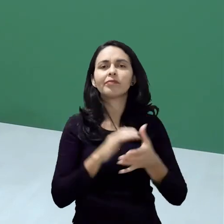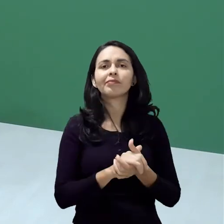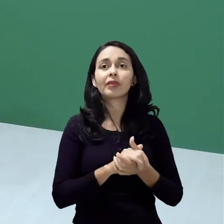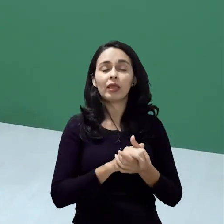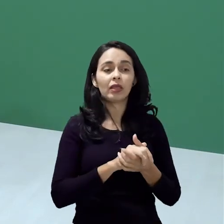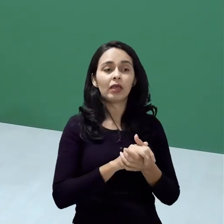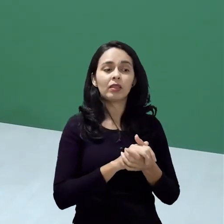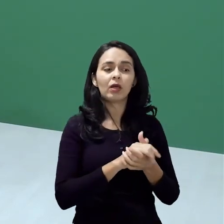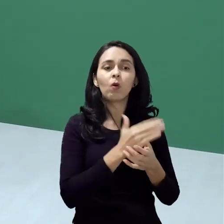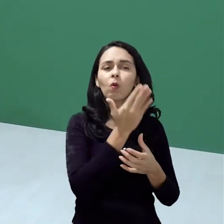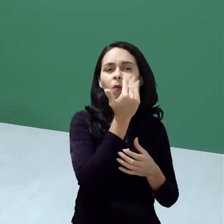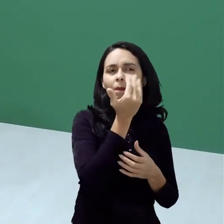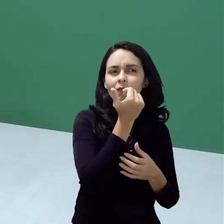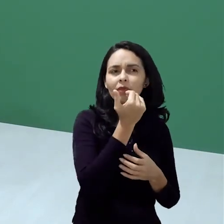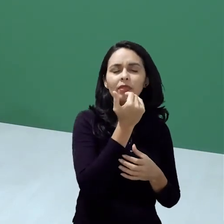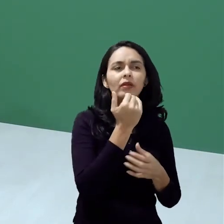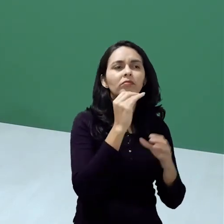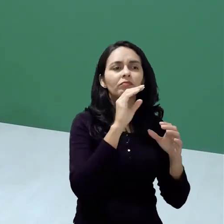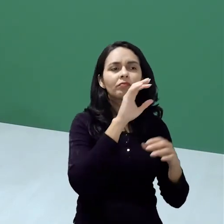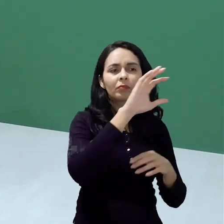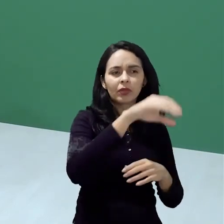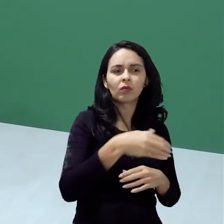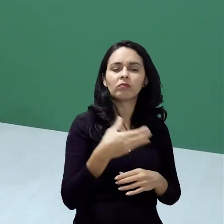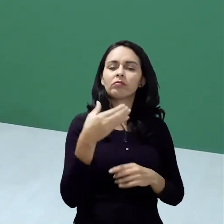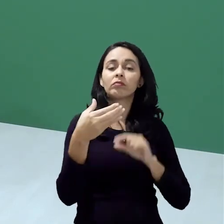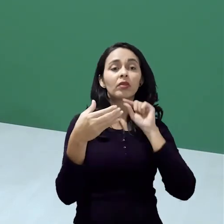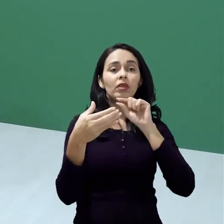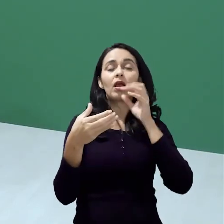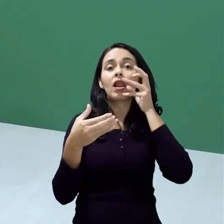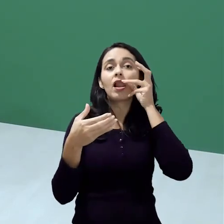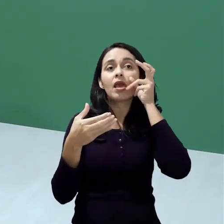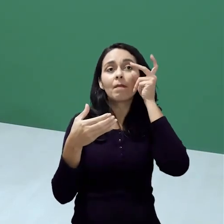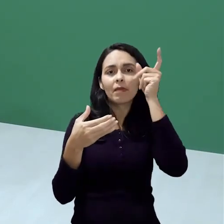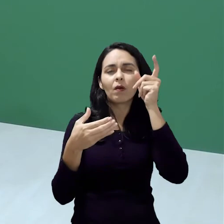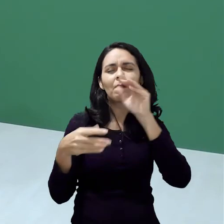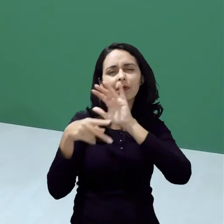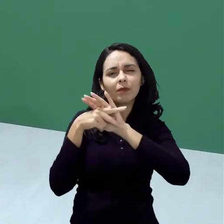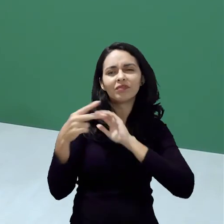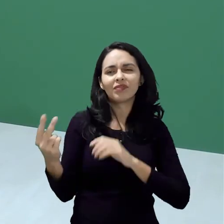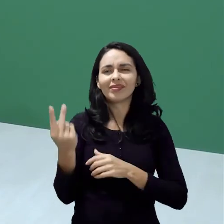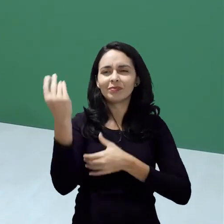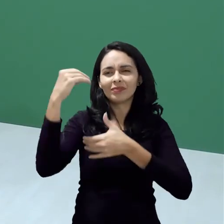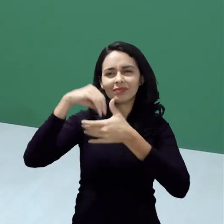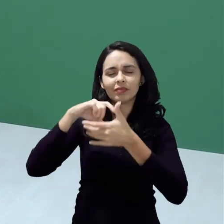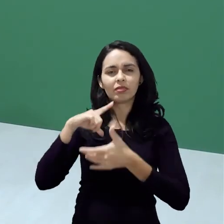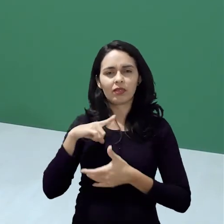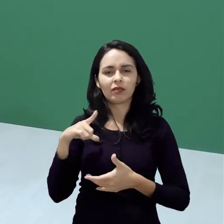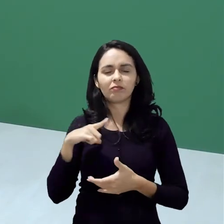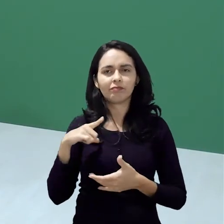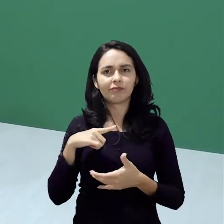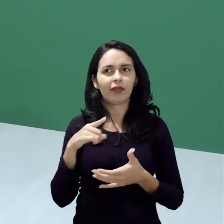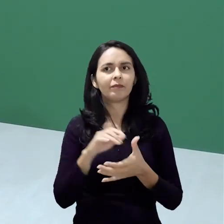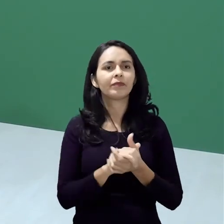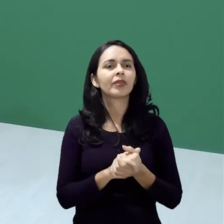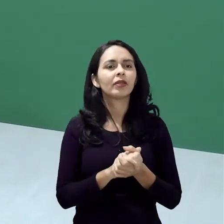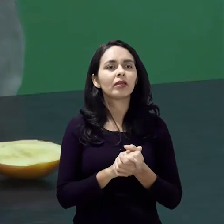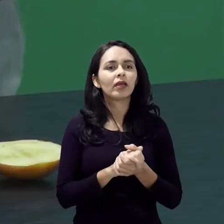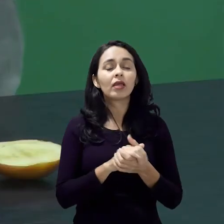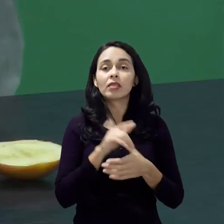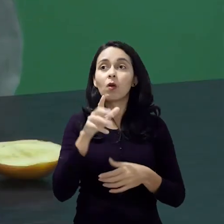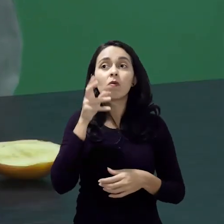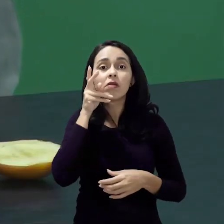mostrar para vocês que eu peguei um alimento que é o limão e ele é fonte de vitamina C que é um dos